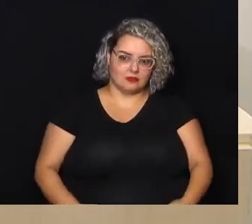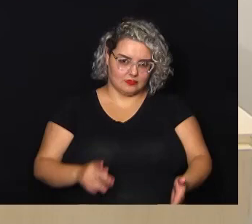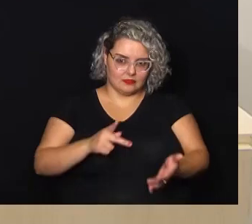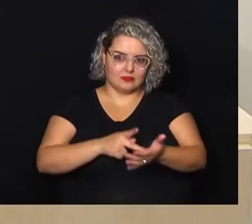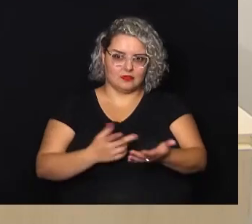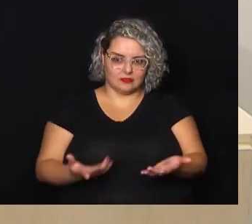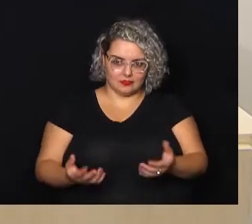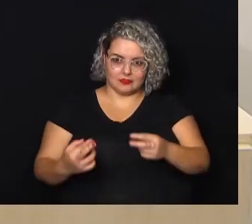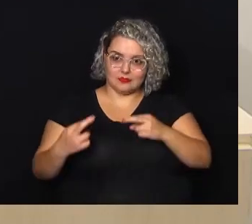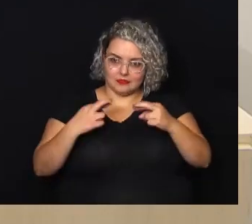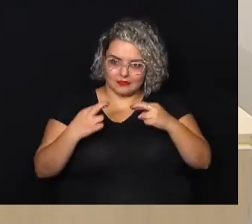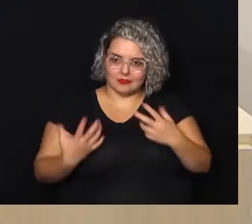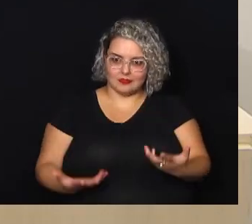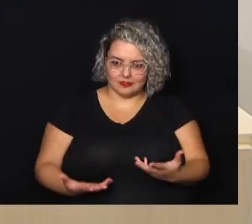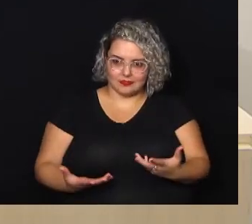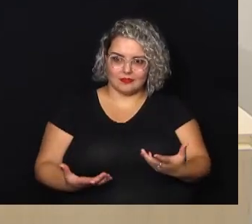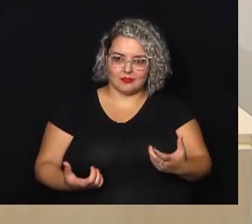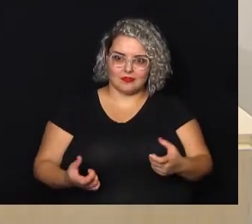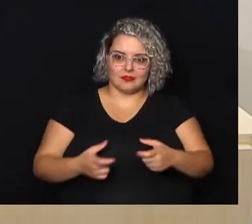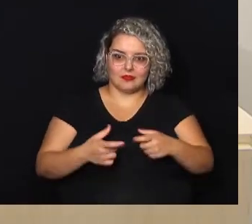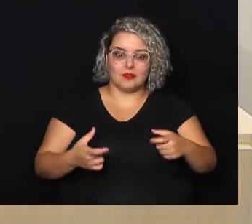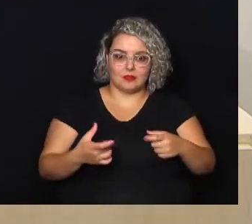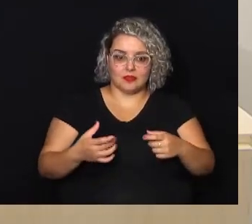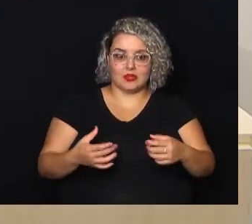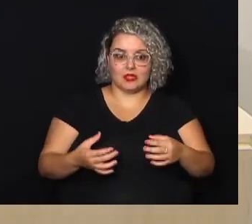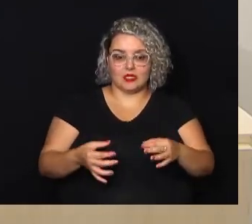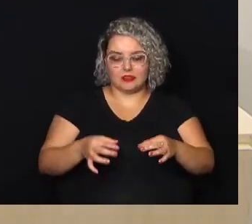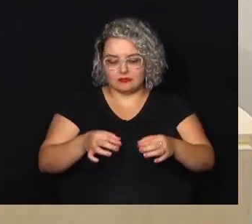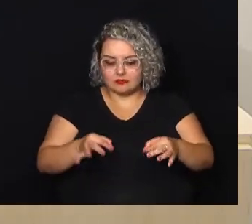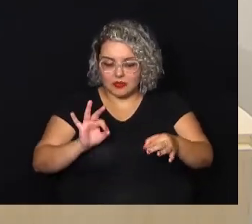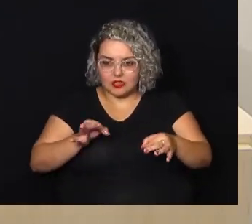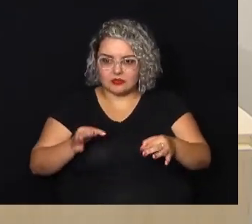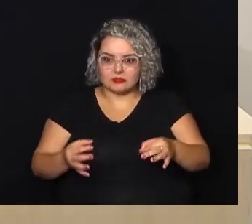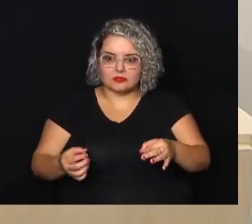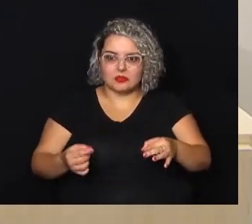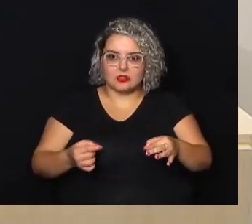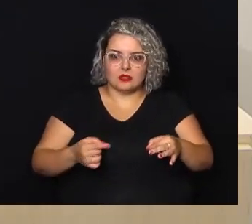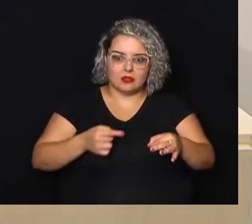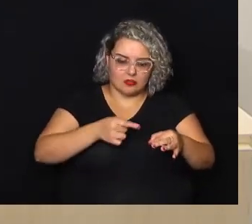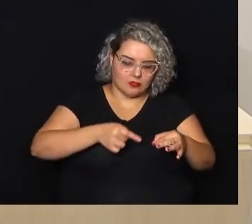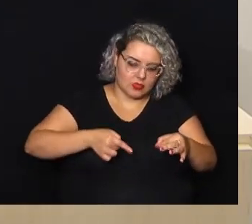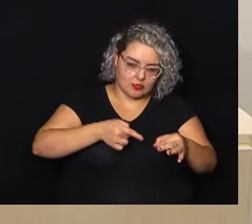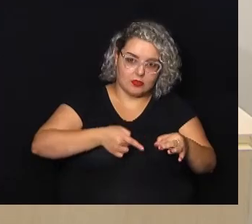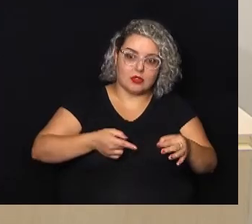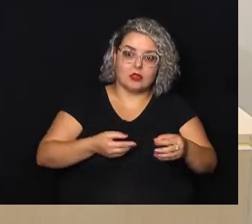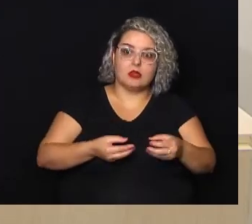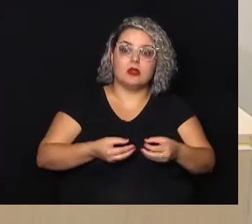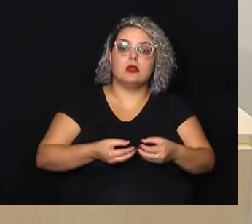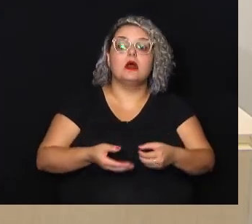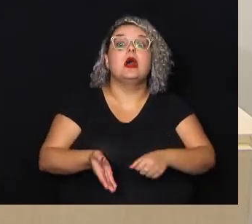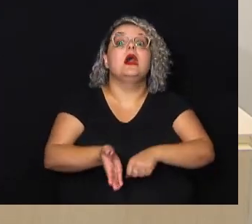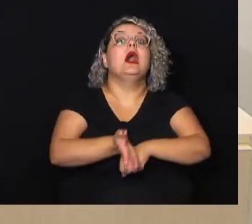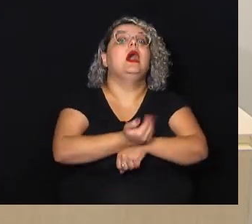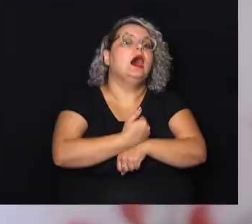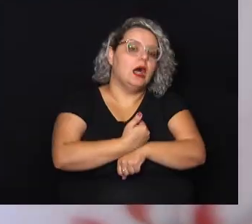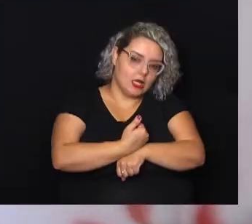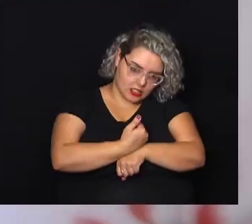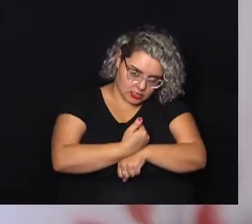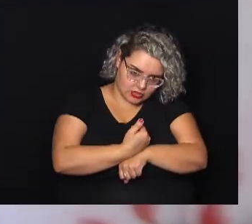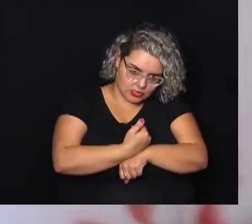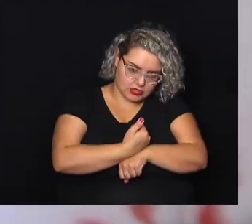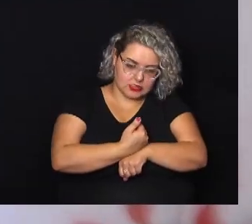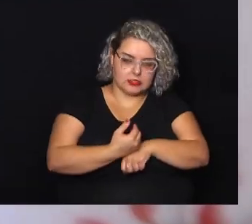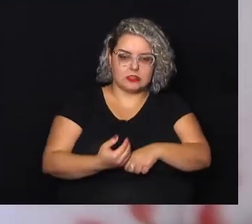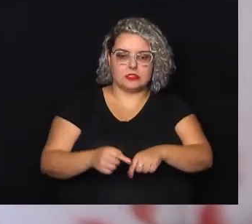você dá uma analisada também um pouco do tamanho da sua xícara e pega uma faquinha e faz um cortezinho. Antes de